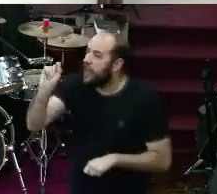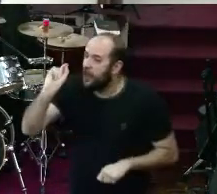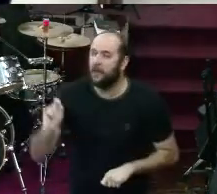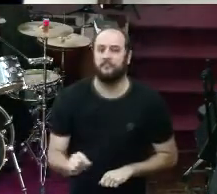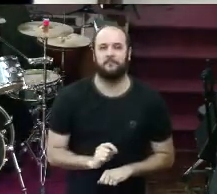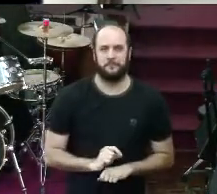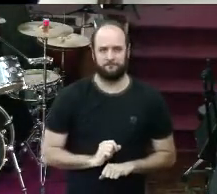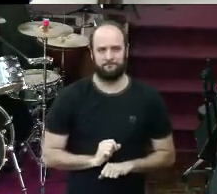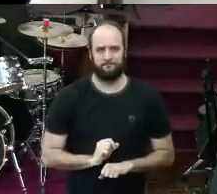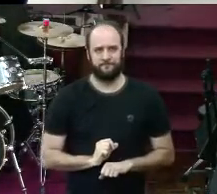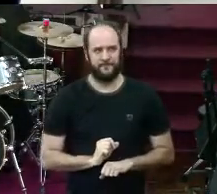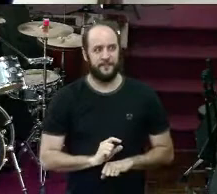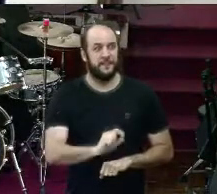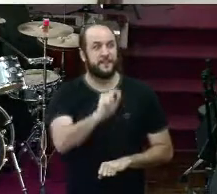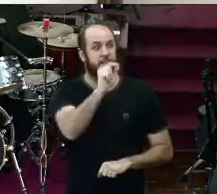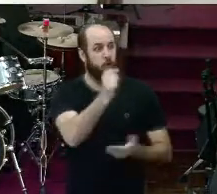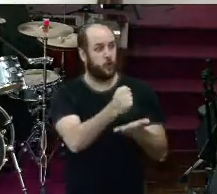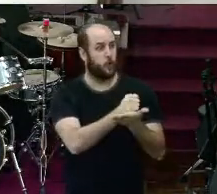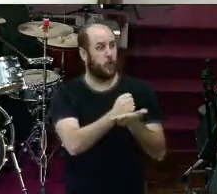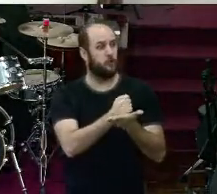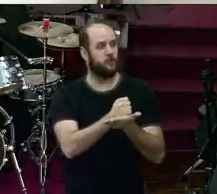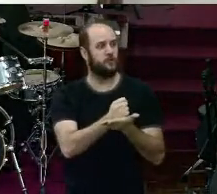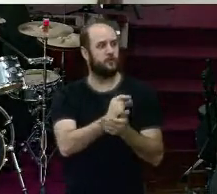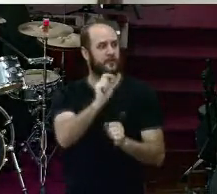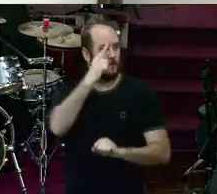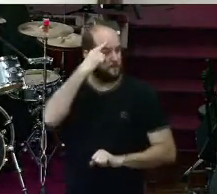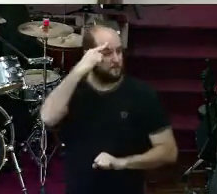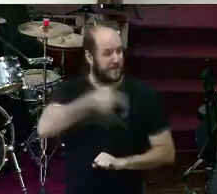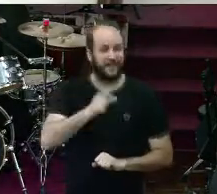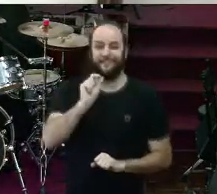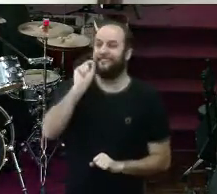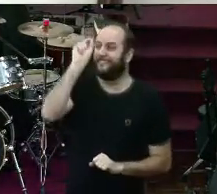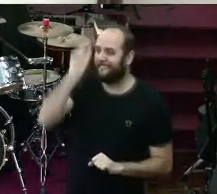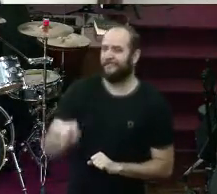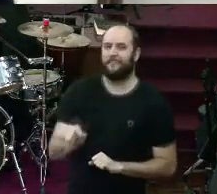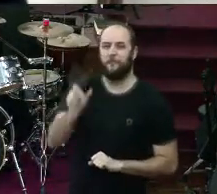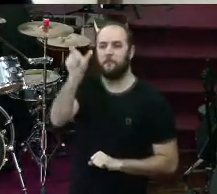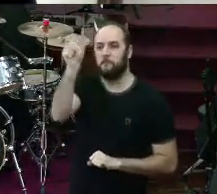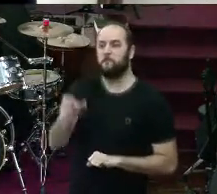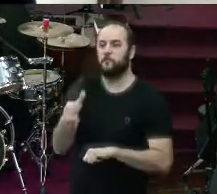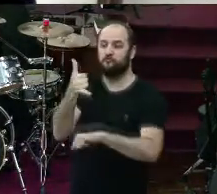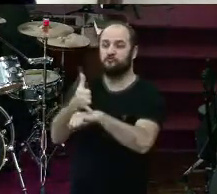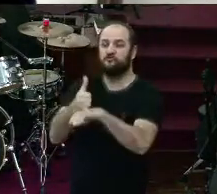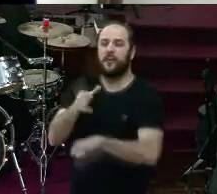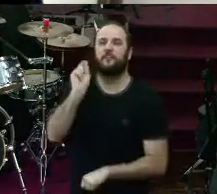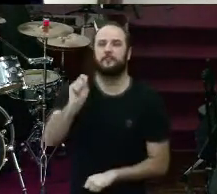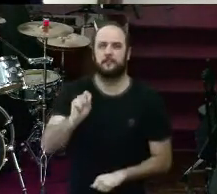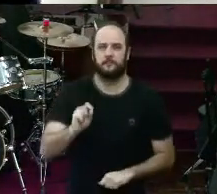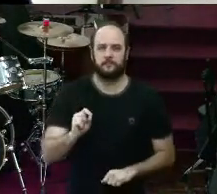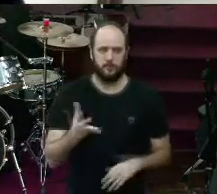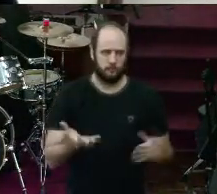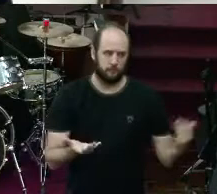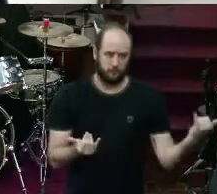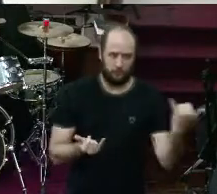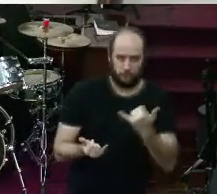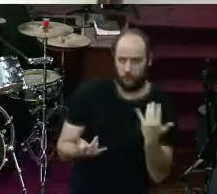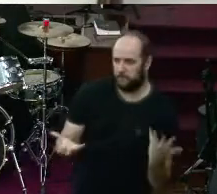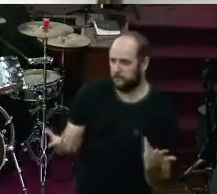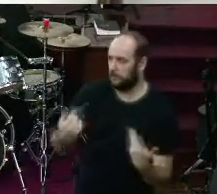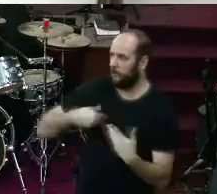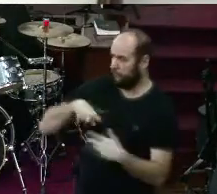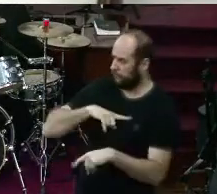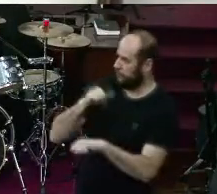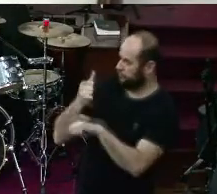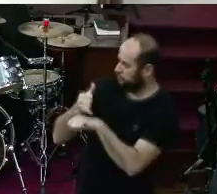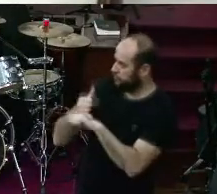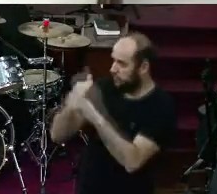dessa equipe? Quem está no controle? Quem é que está comandando essa situação? E aí vem a informação: olha, nós estamos sob o comando, sob